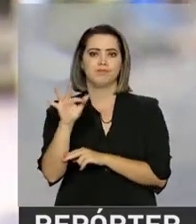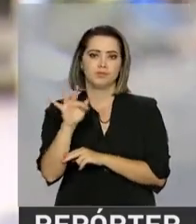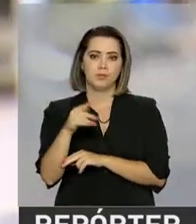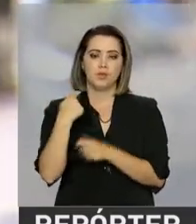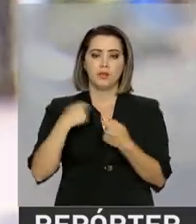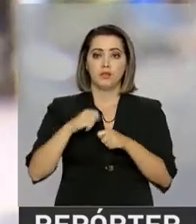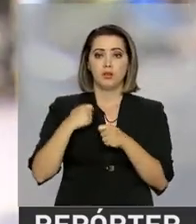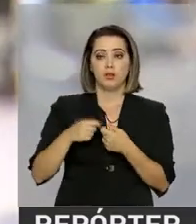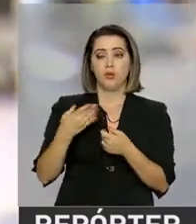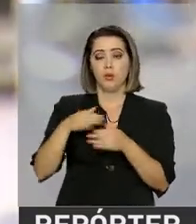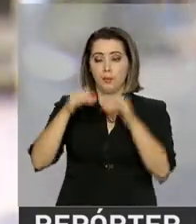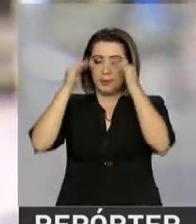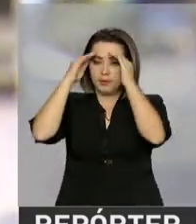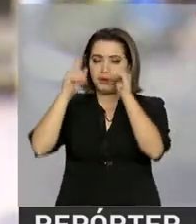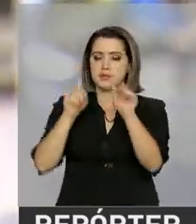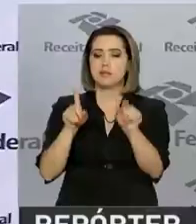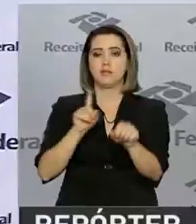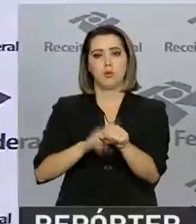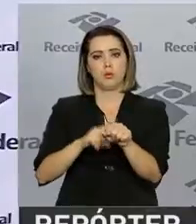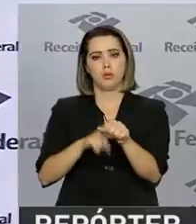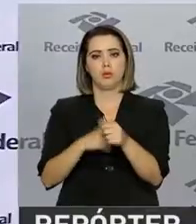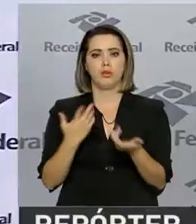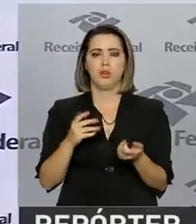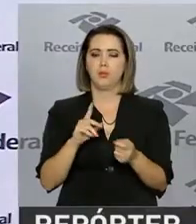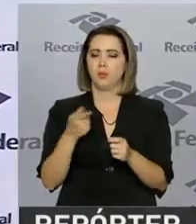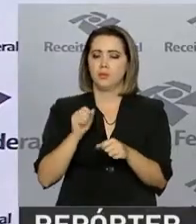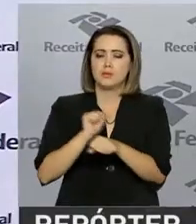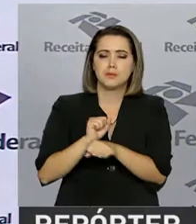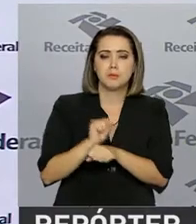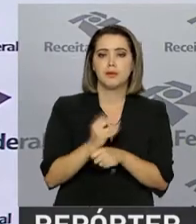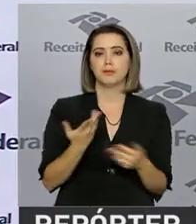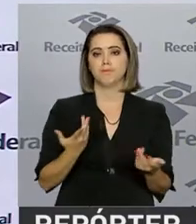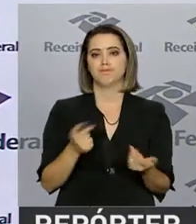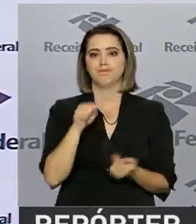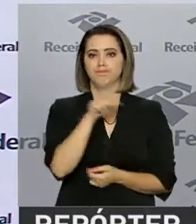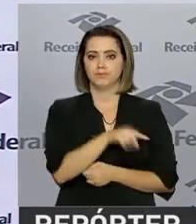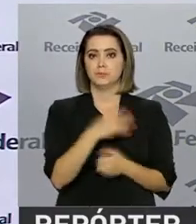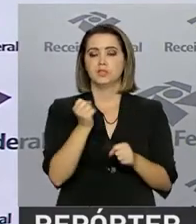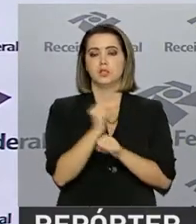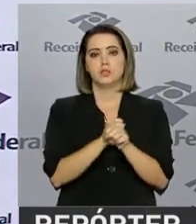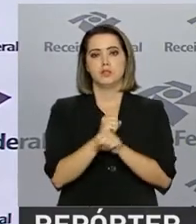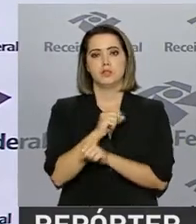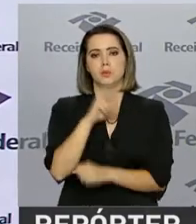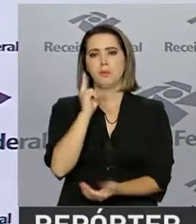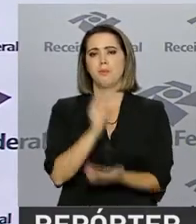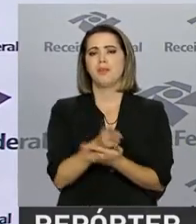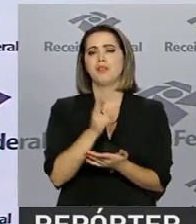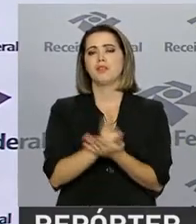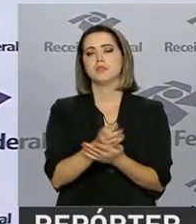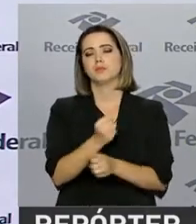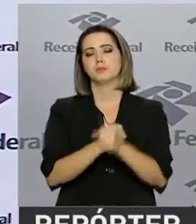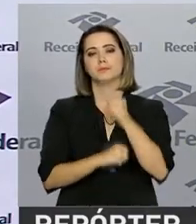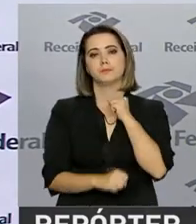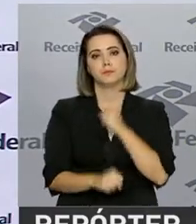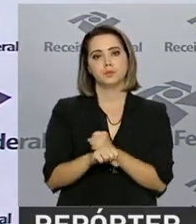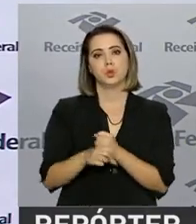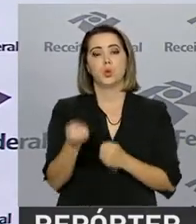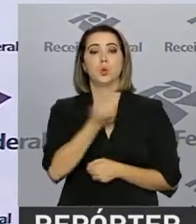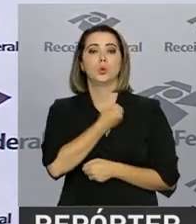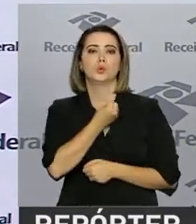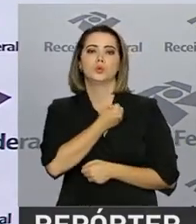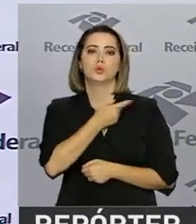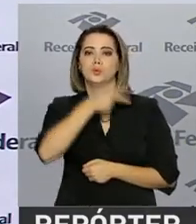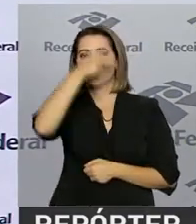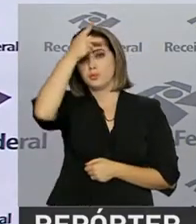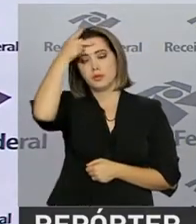não deixe para a última hora comportamento contribui nesse ano tem sido o mesmo dos anos anteriores o número muito grande